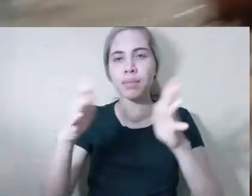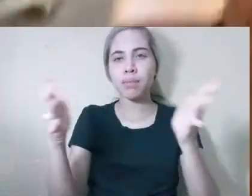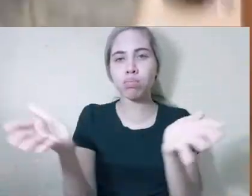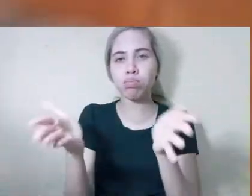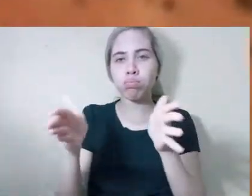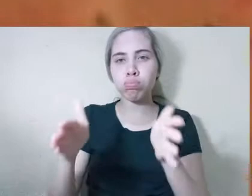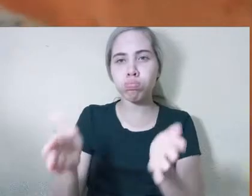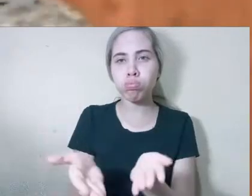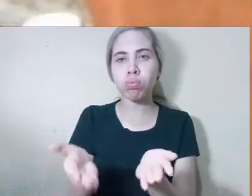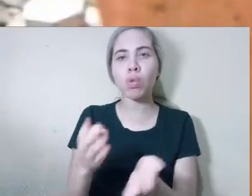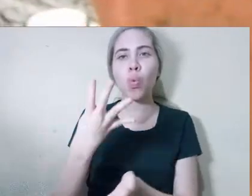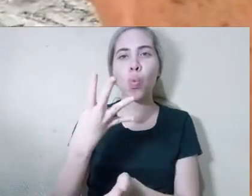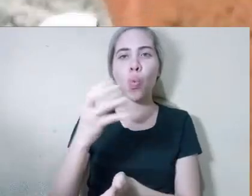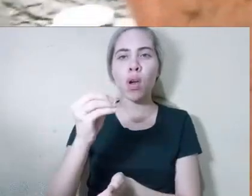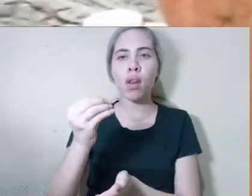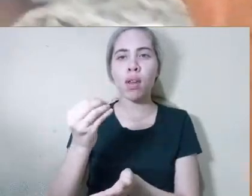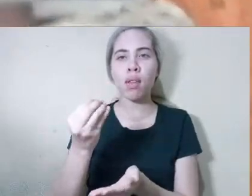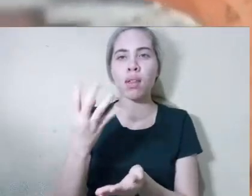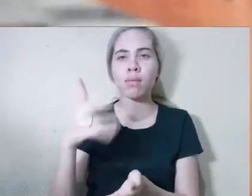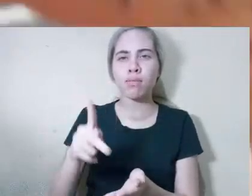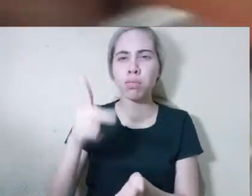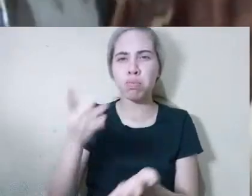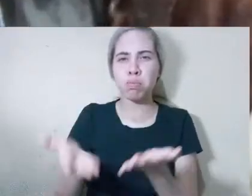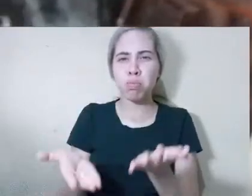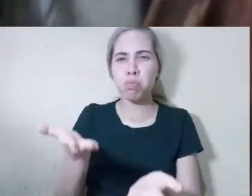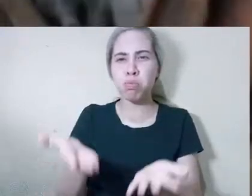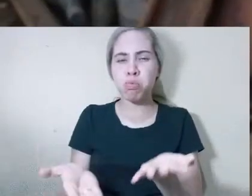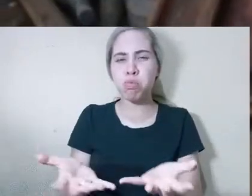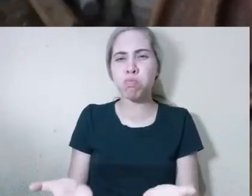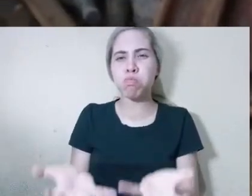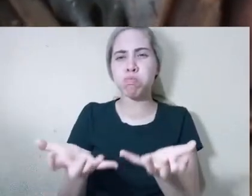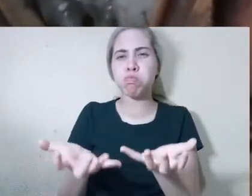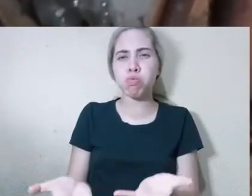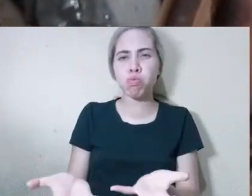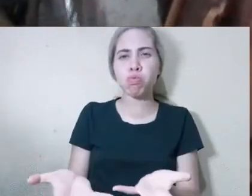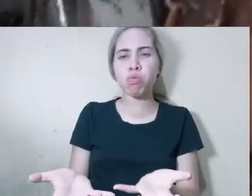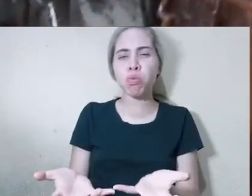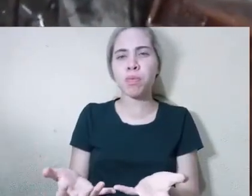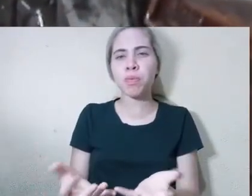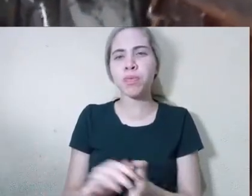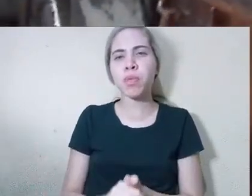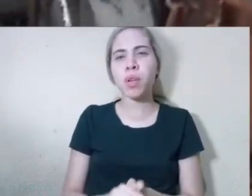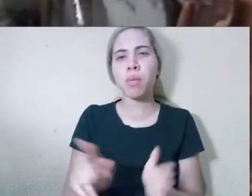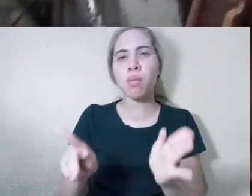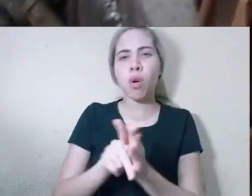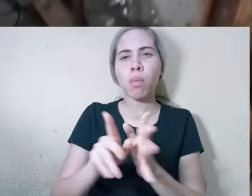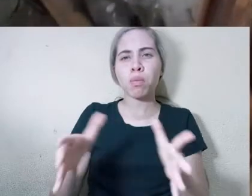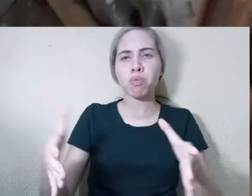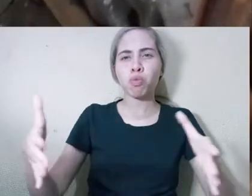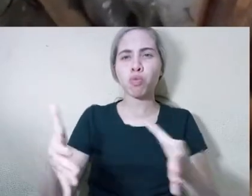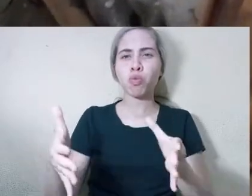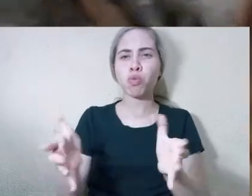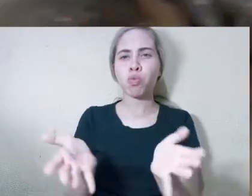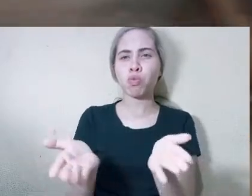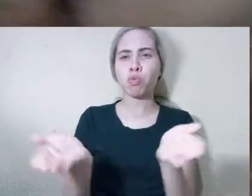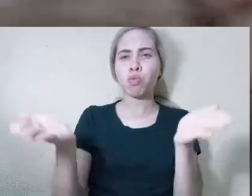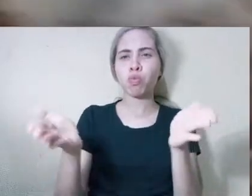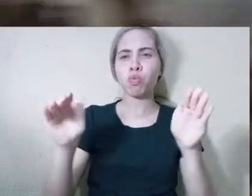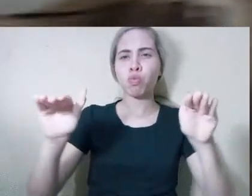Aqui, ó, bigorna 40 quilos, Metalmac, né? Aquela bunda estreita.